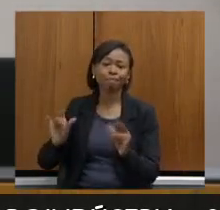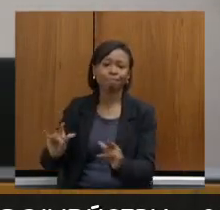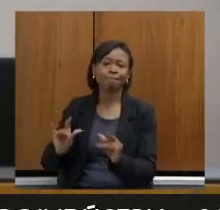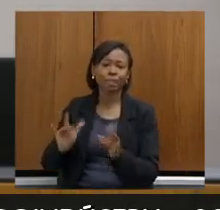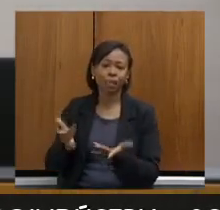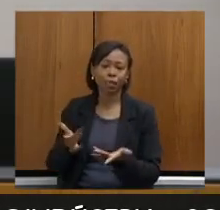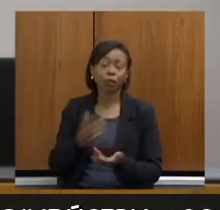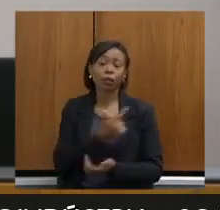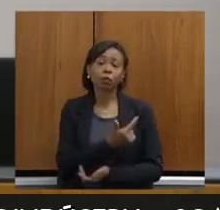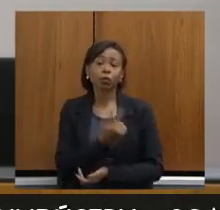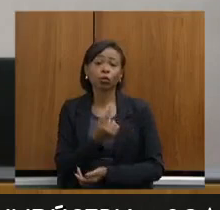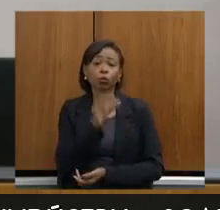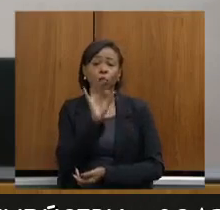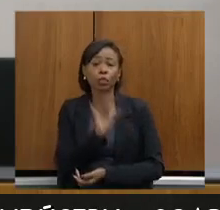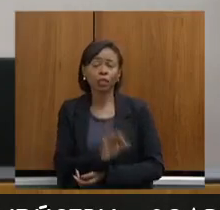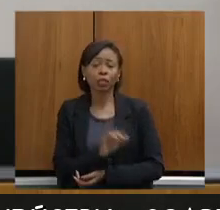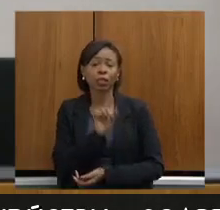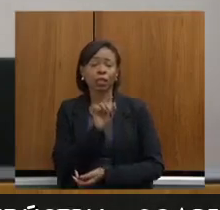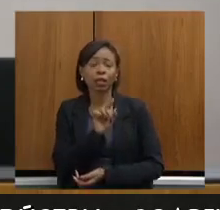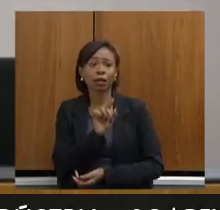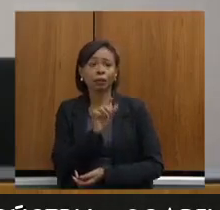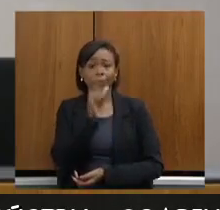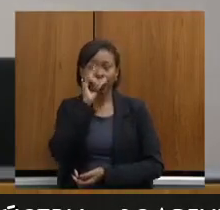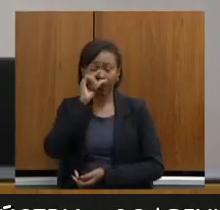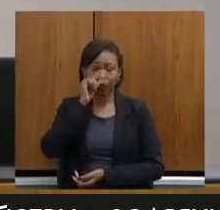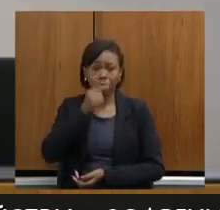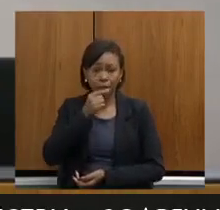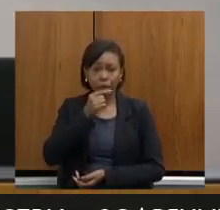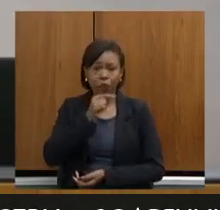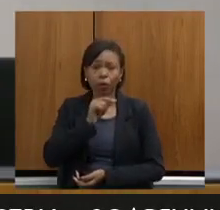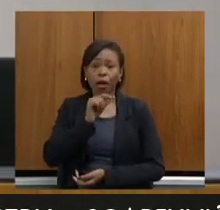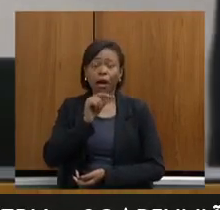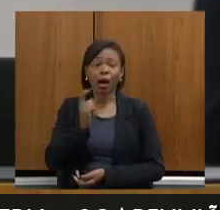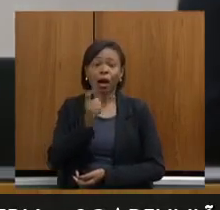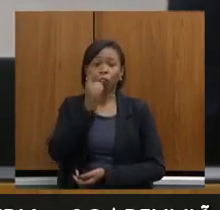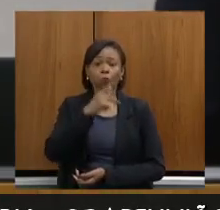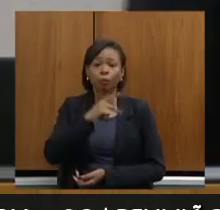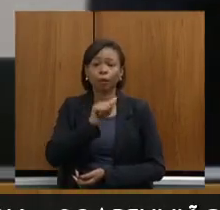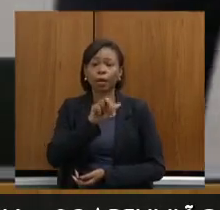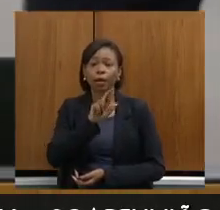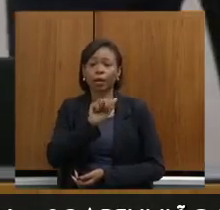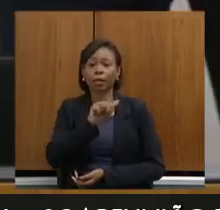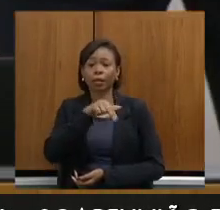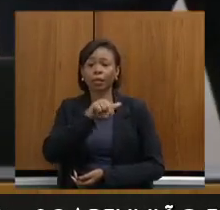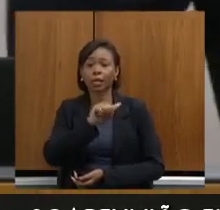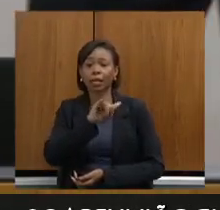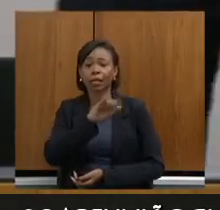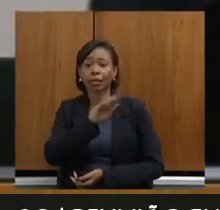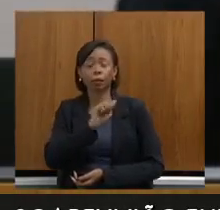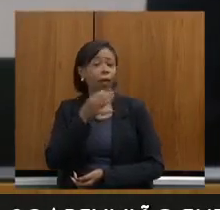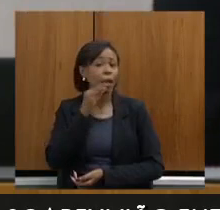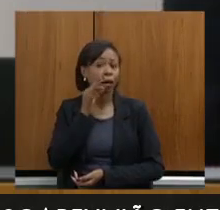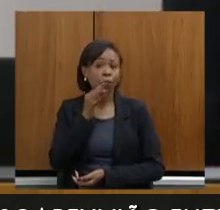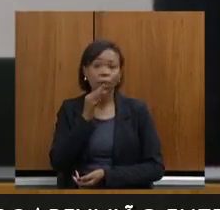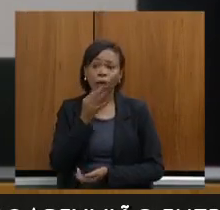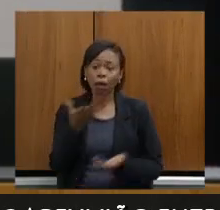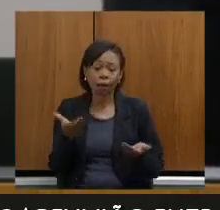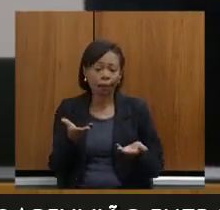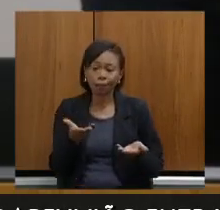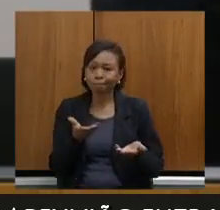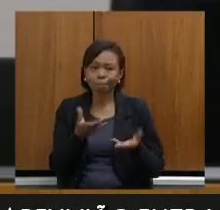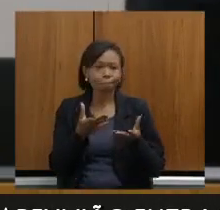Triângulo Mineiro e alto Paranaíba não tem condição de produção para este ano e todos nós sabemos que o café